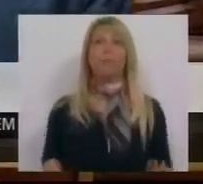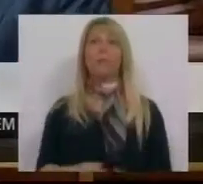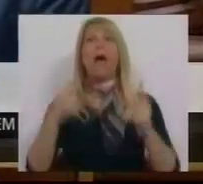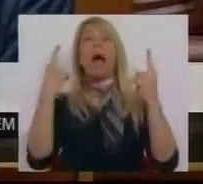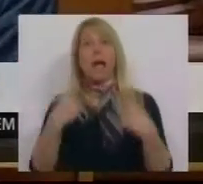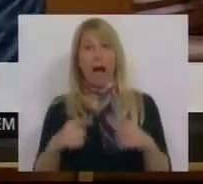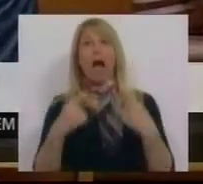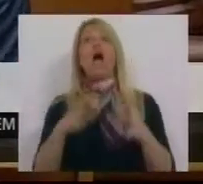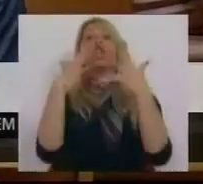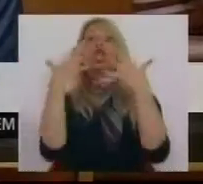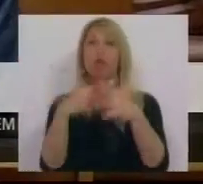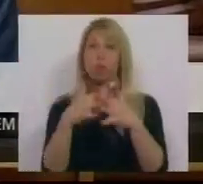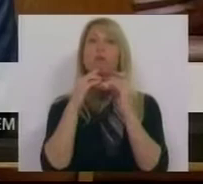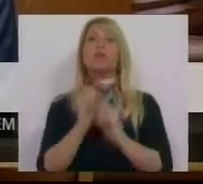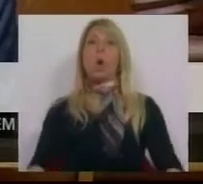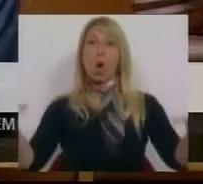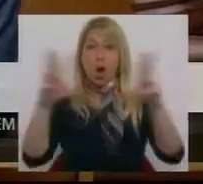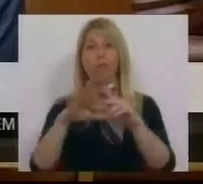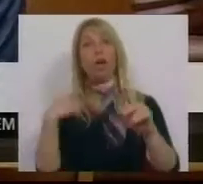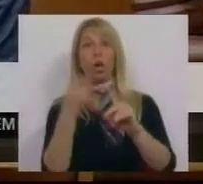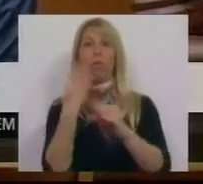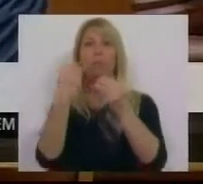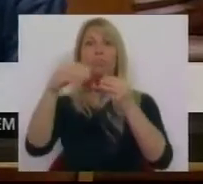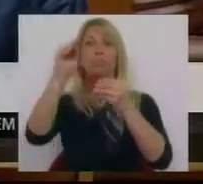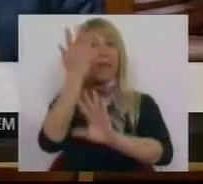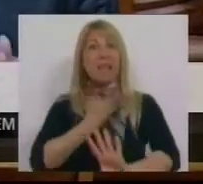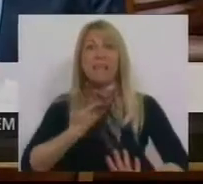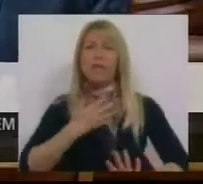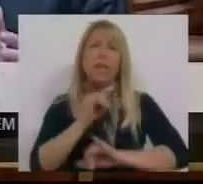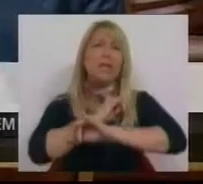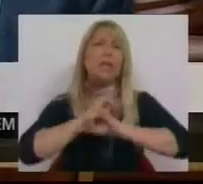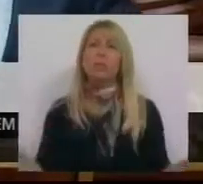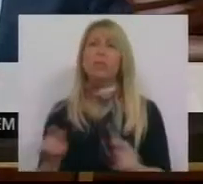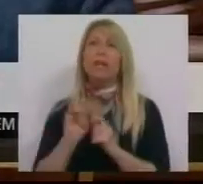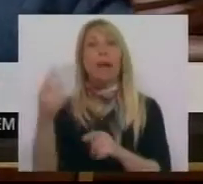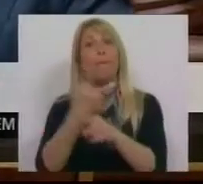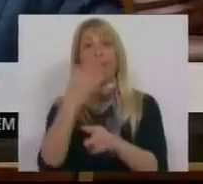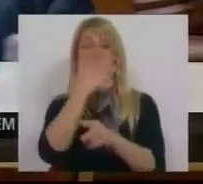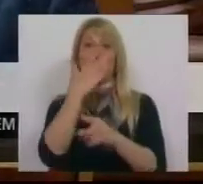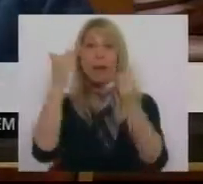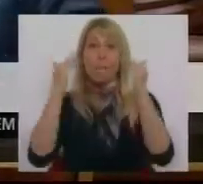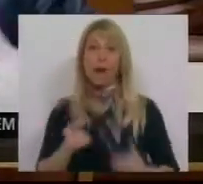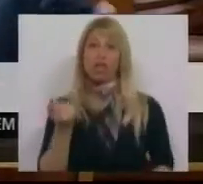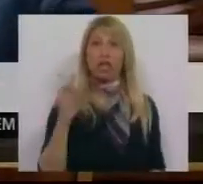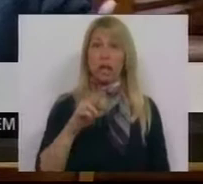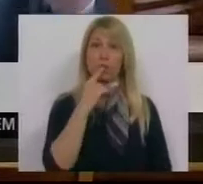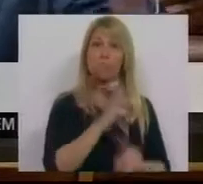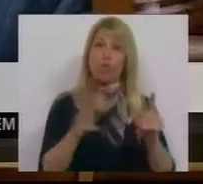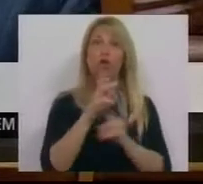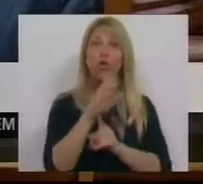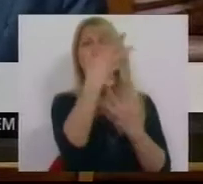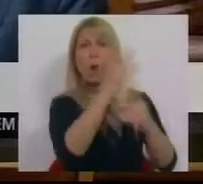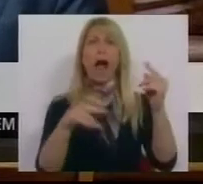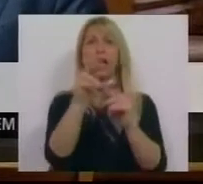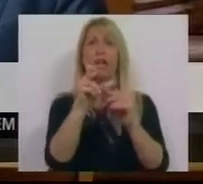reestruturação e estamos a acrescentar dívida insustentável, mesmo a baixa taxa de juro, àquela que já existe. E, portanto, esse é que é o